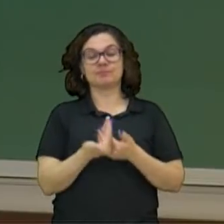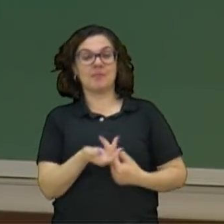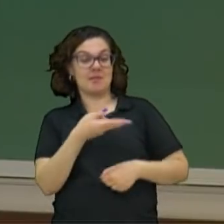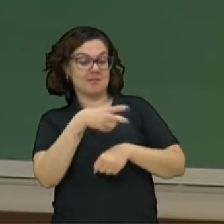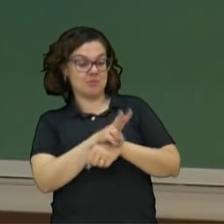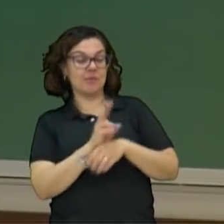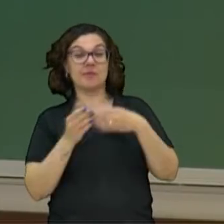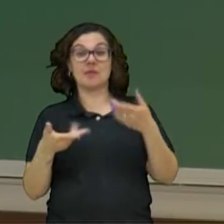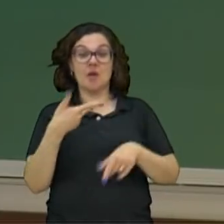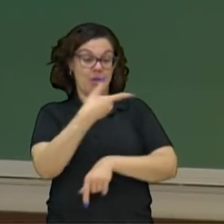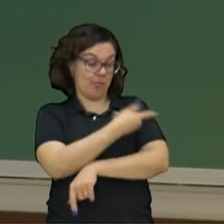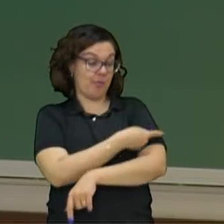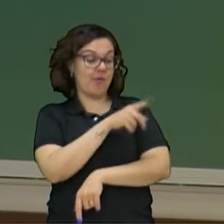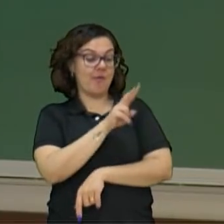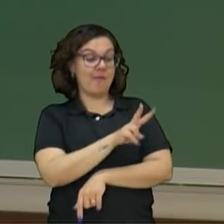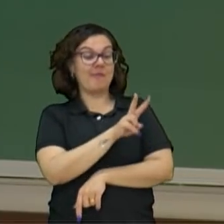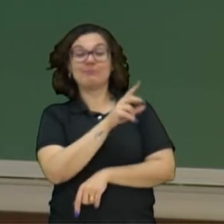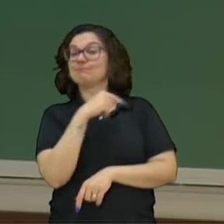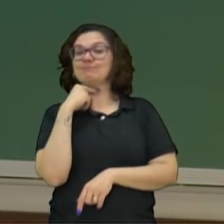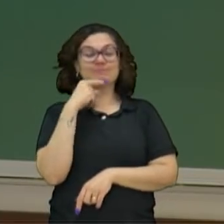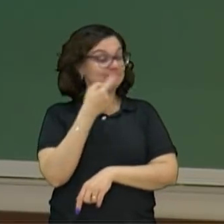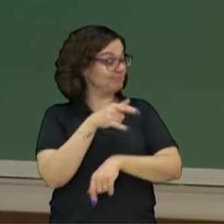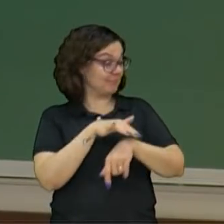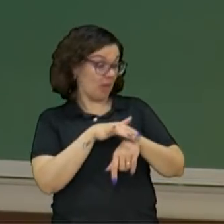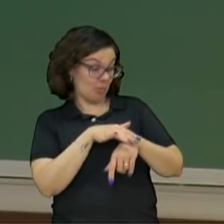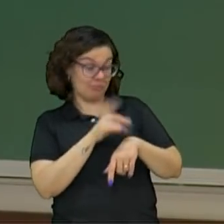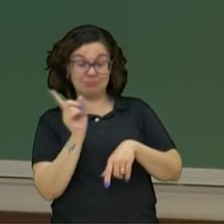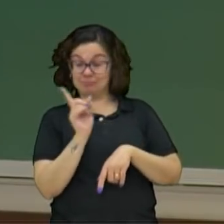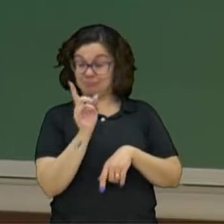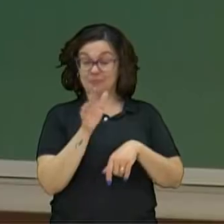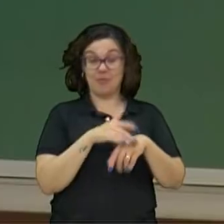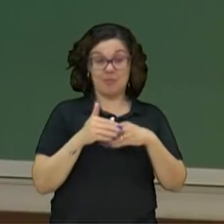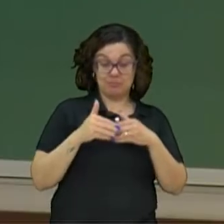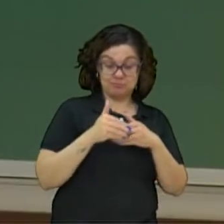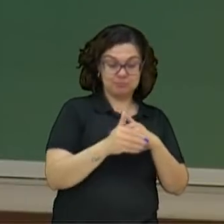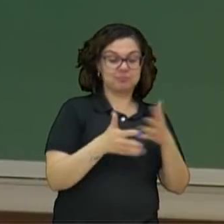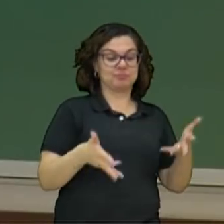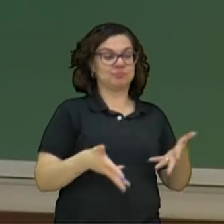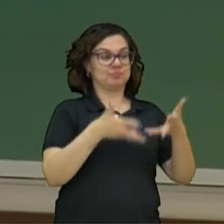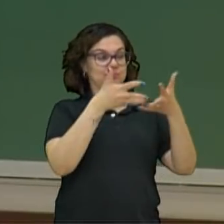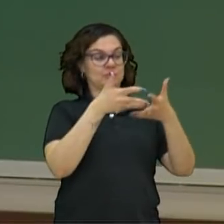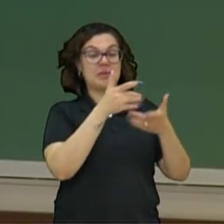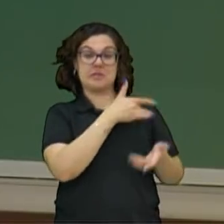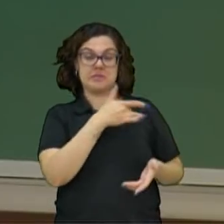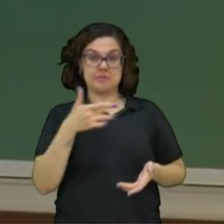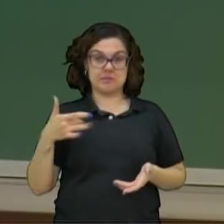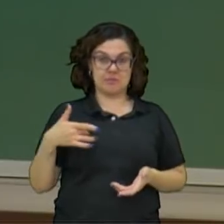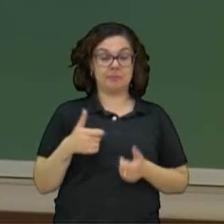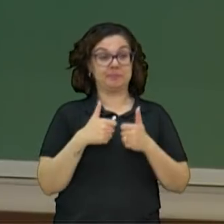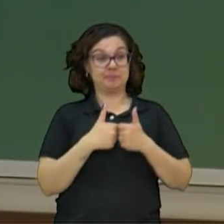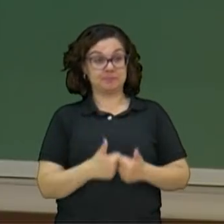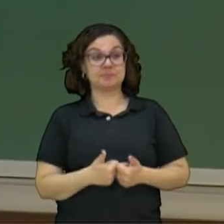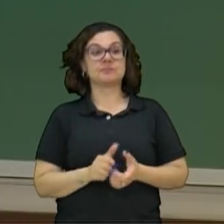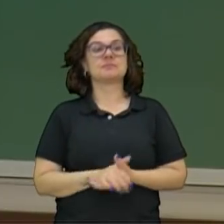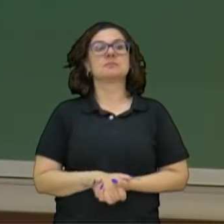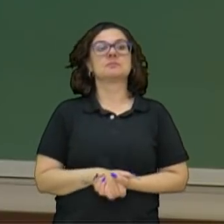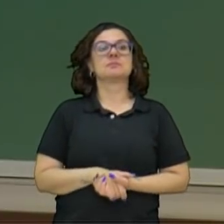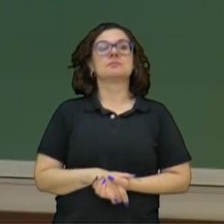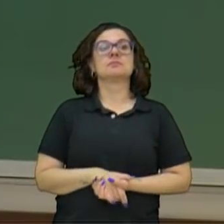a vacina é quando não está doente, né, para desenvolver essa imunidade, tá? Então é essa a